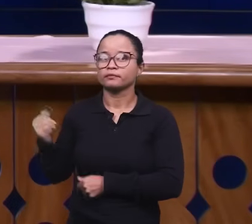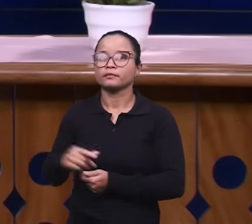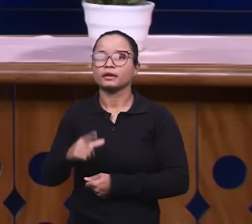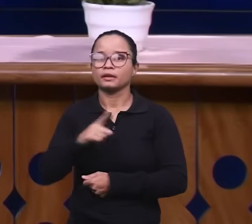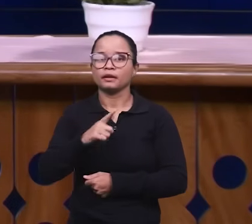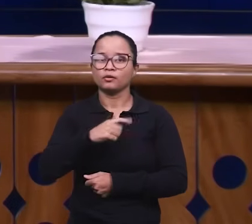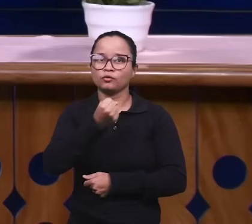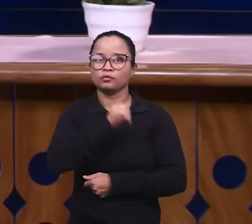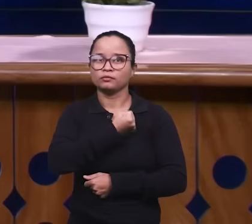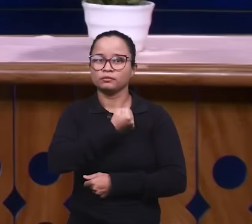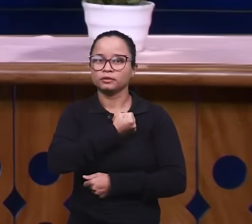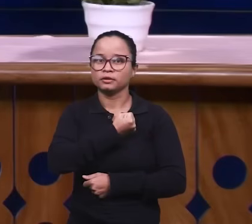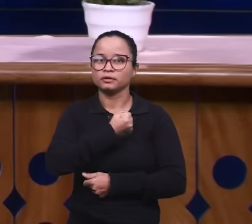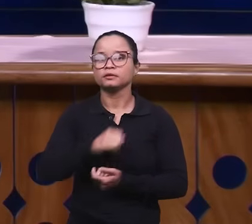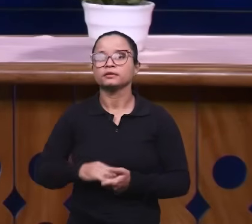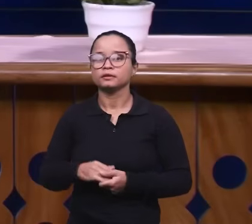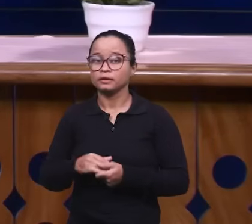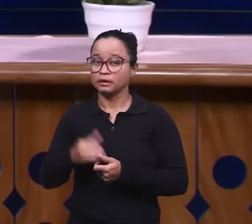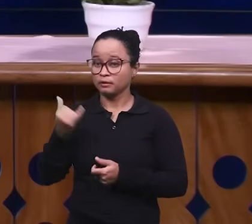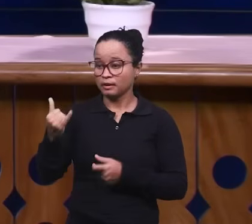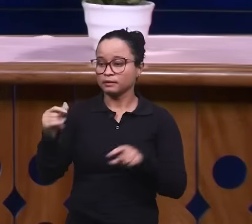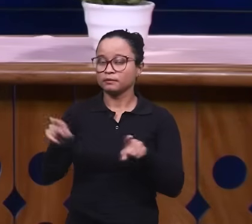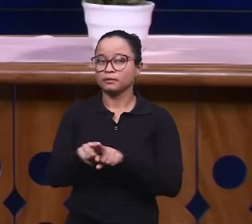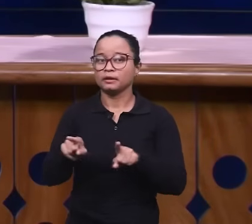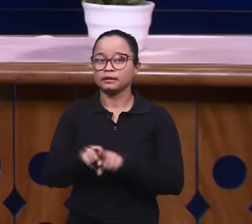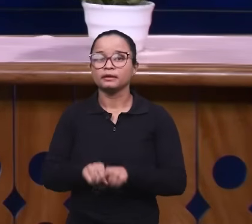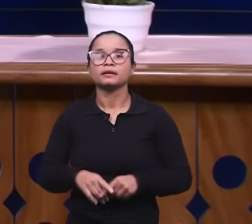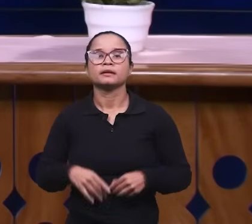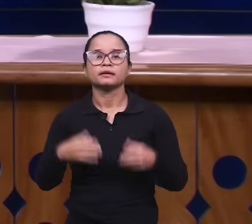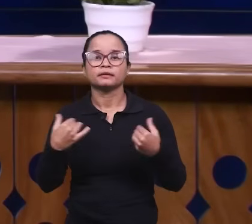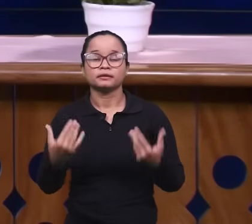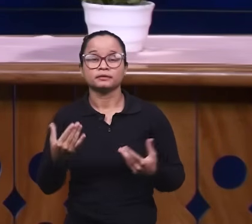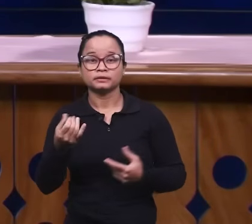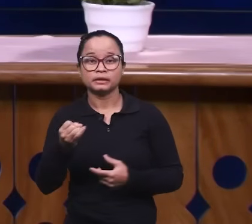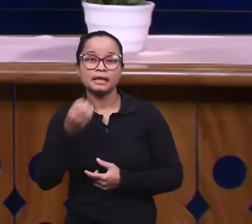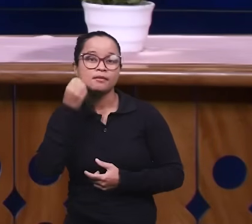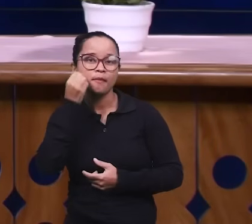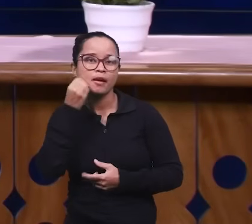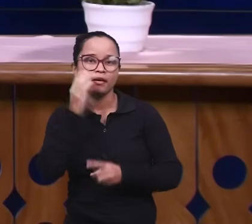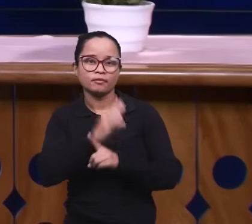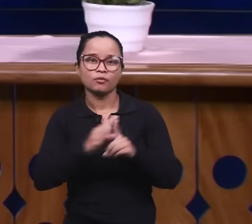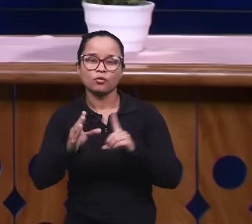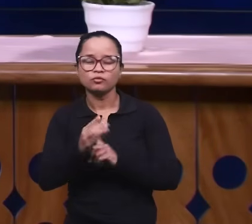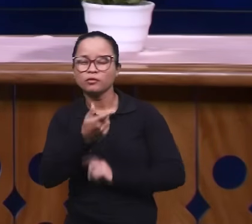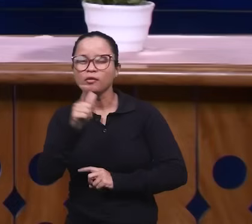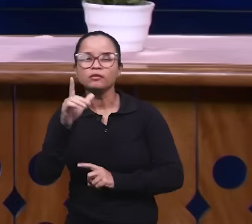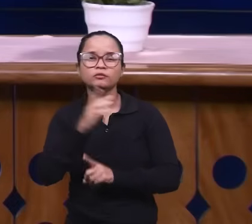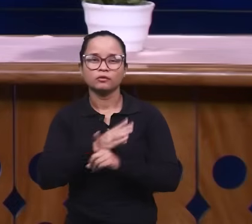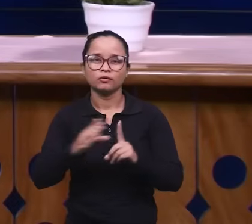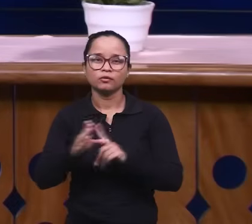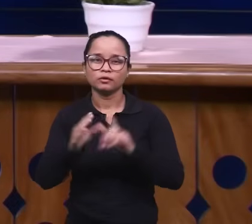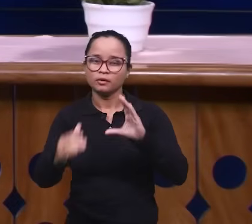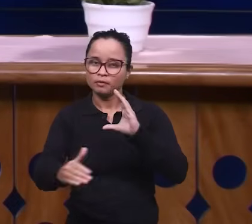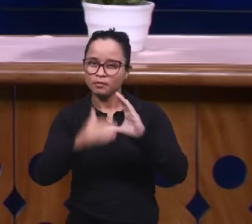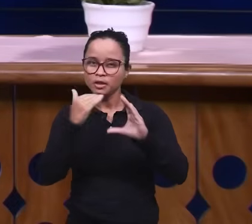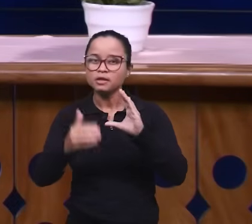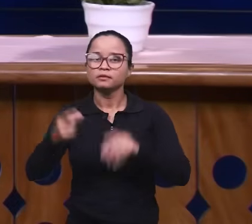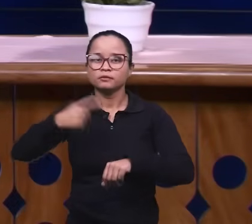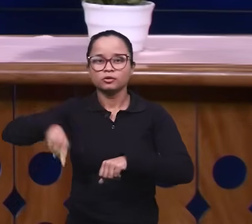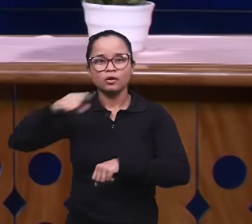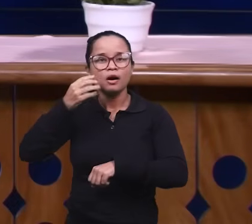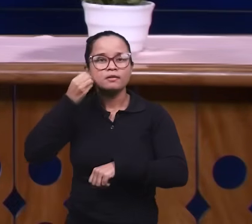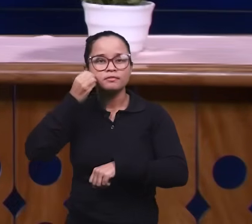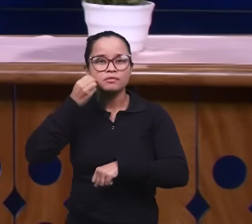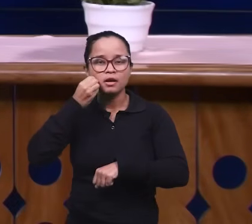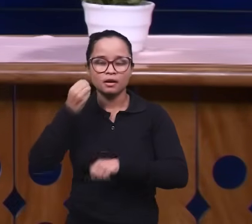também. Se alguém teve alguma experiência com este culto ou com outro, pedimos que envie para nós a sua experiência.